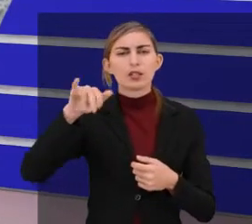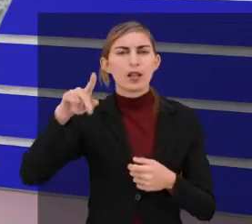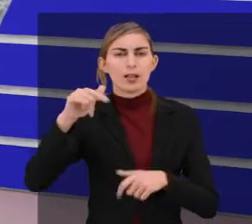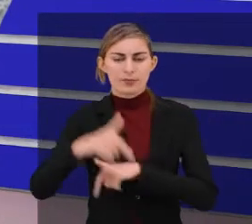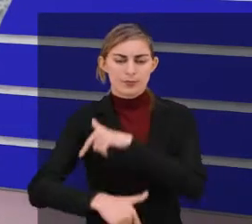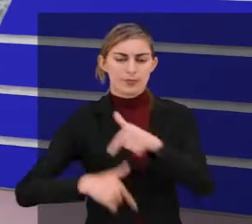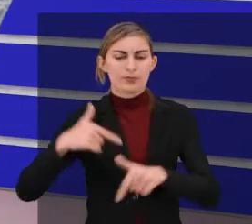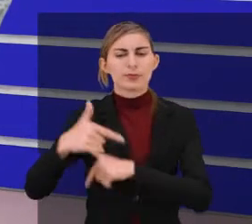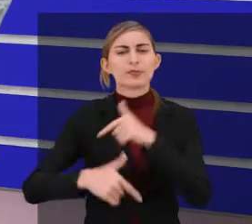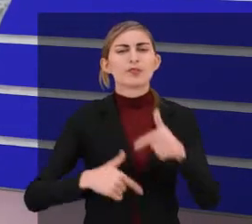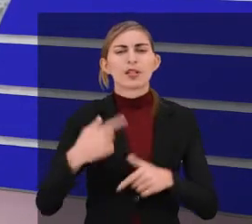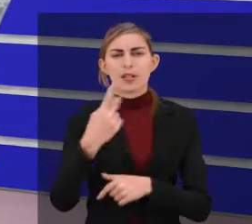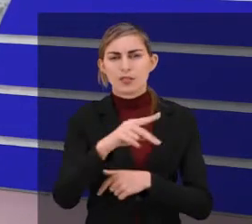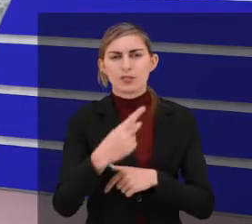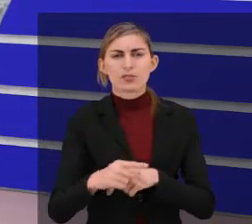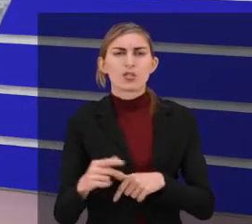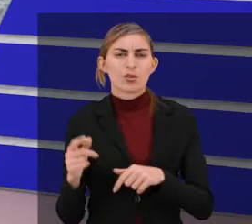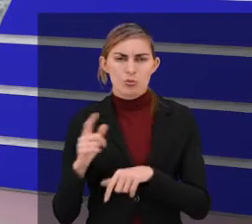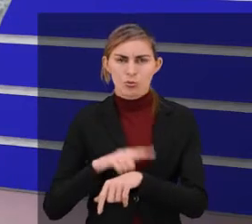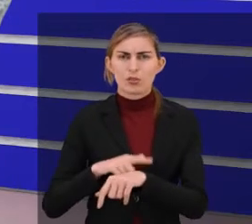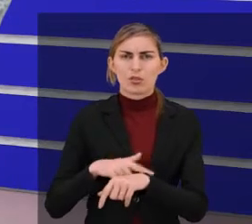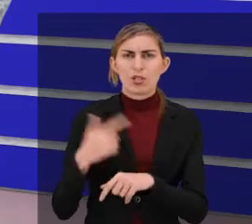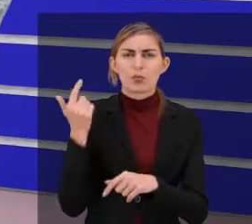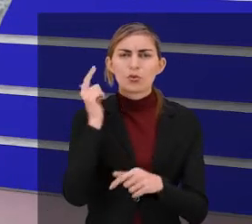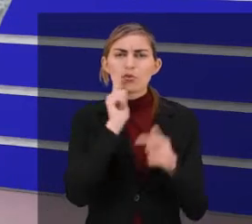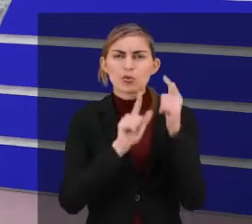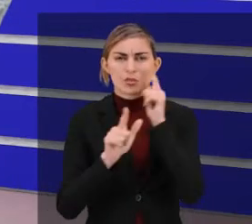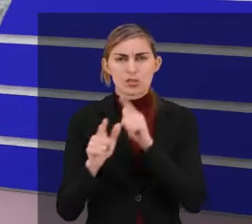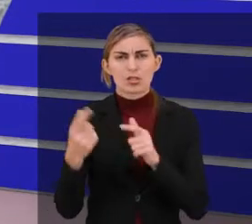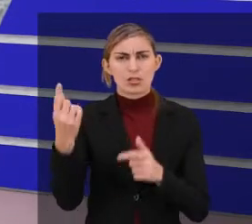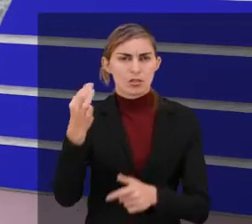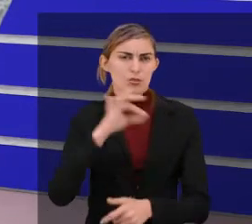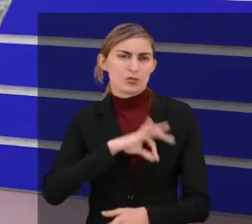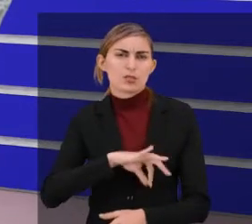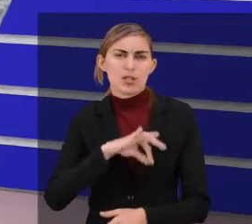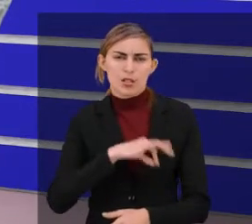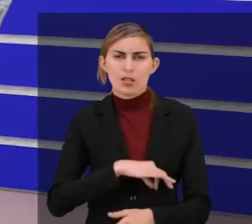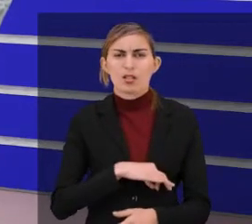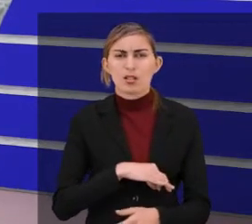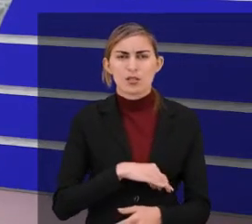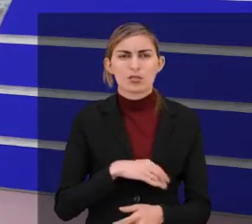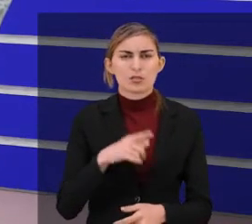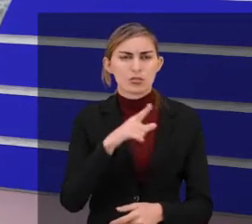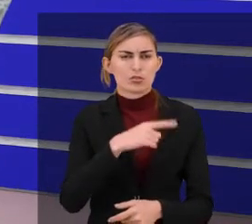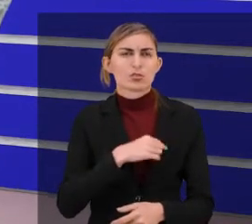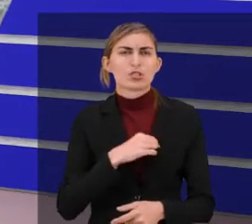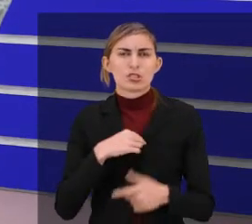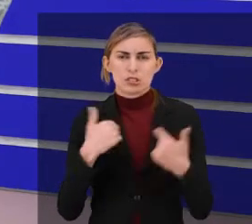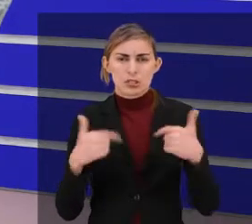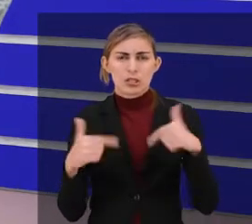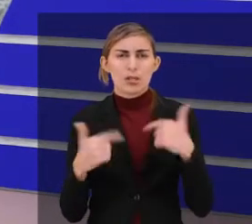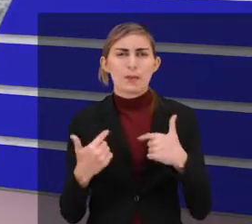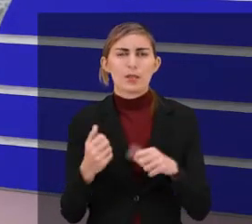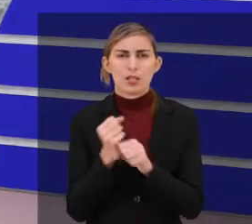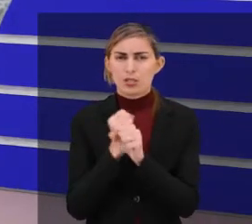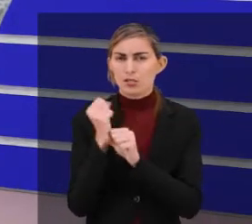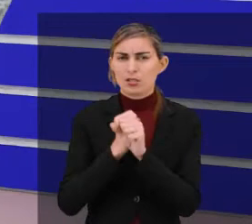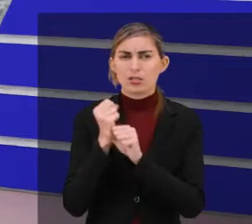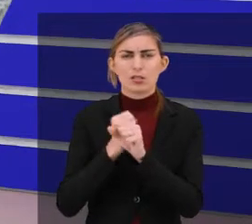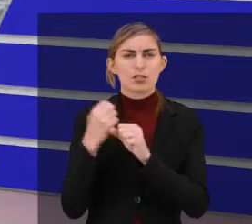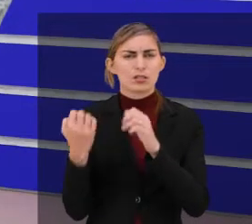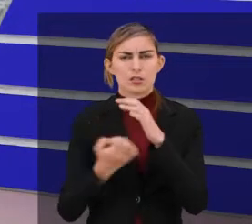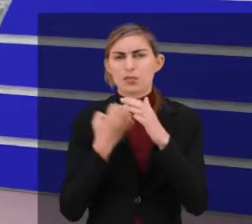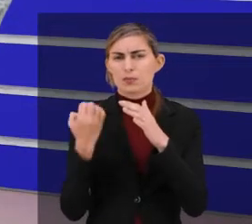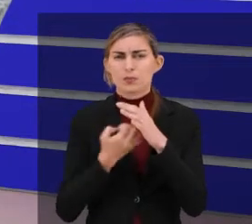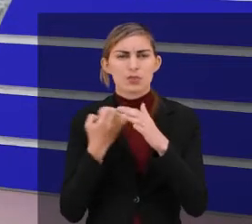aos trabalhadores. Os trabalhadores, à época, conseguiram receber seus salários. Eles estavam trabalhando há anos na